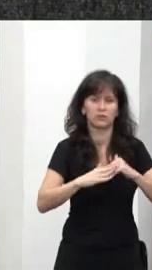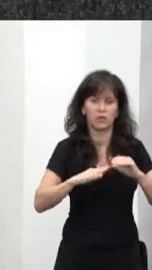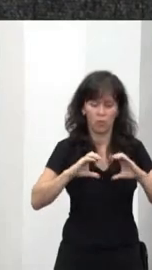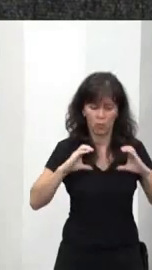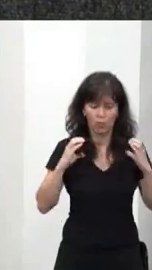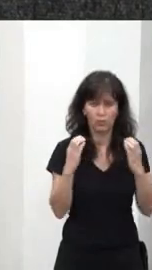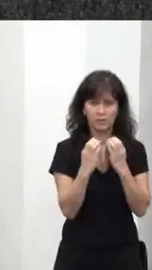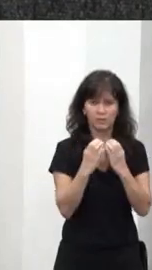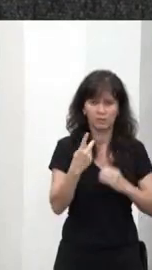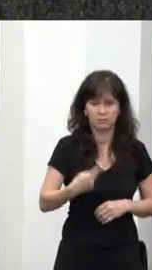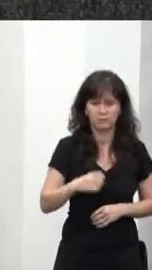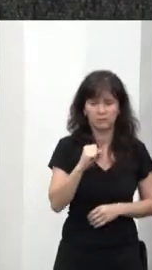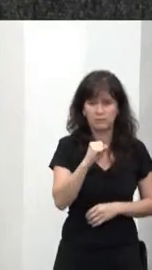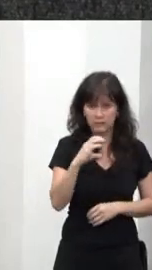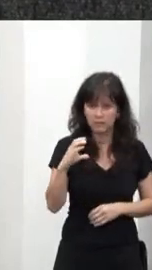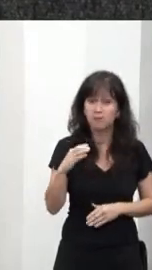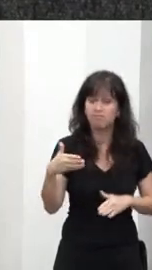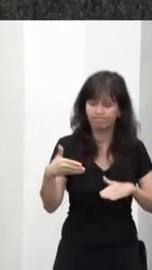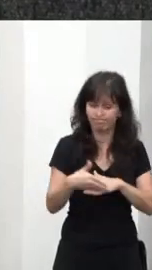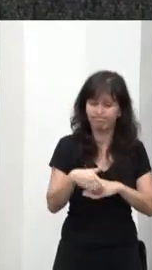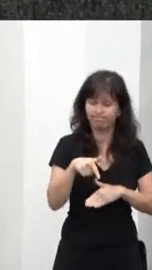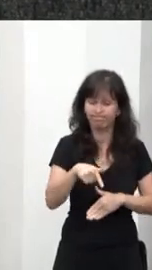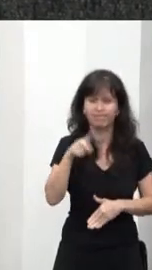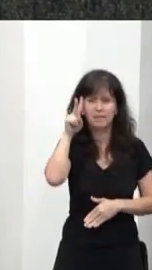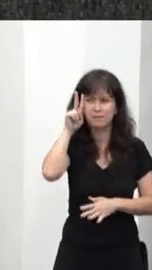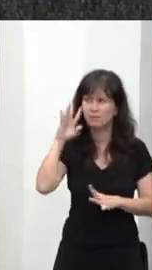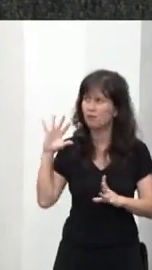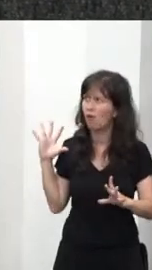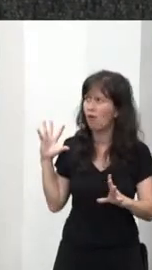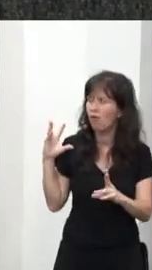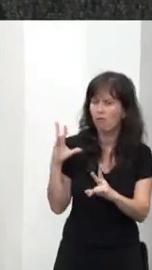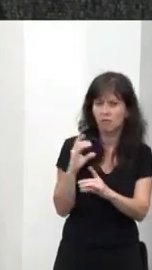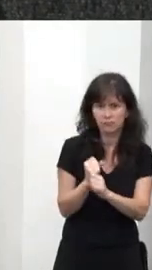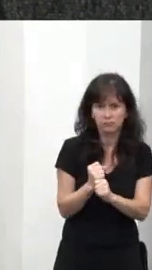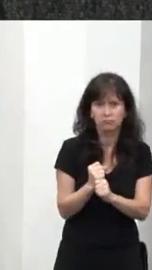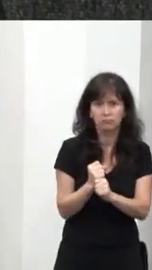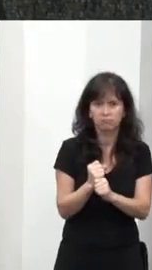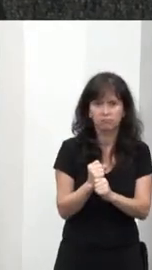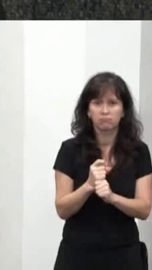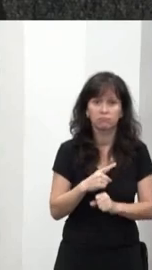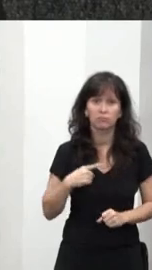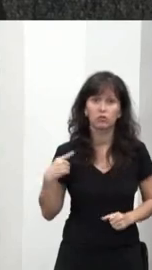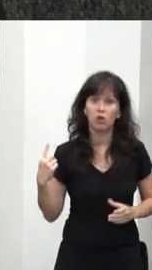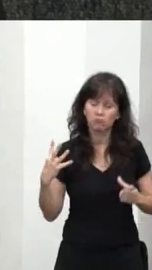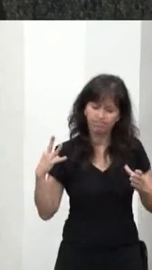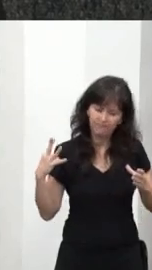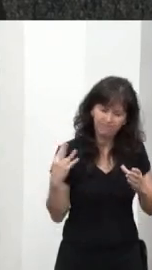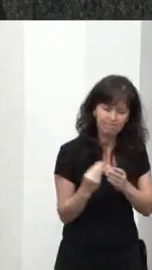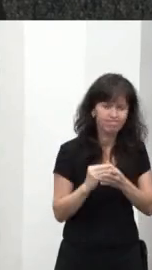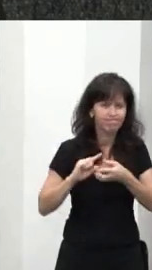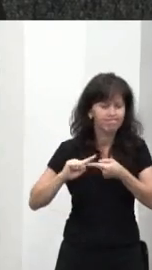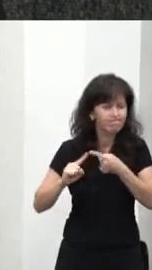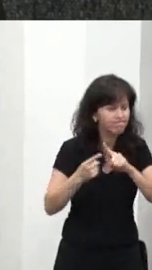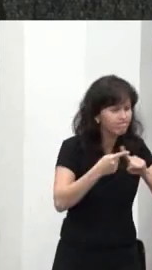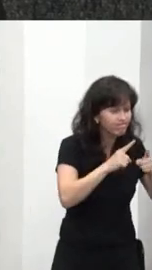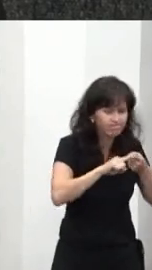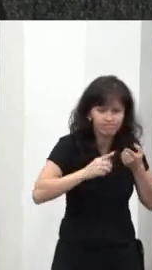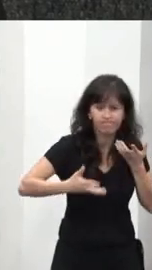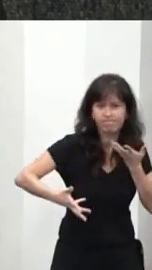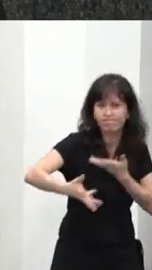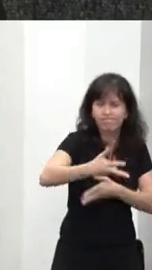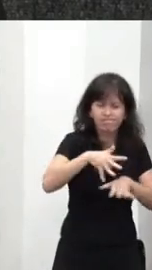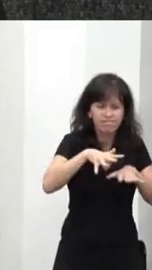Santa Catarina é parte dessa história estamos integrados mobilizados para aplicação